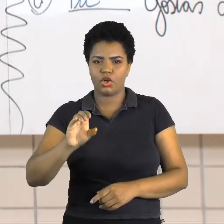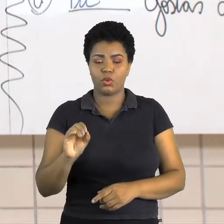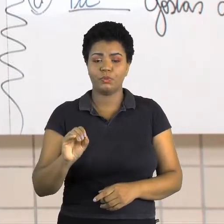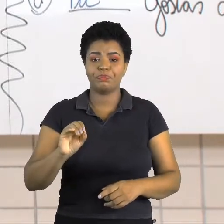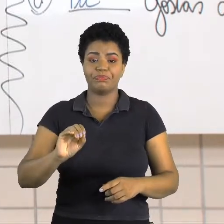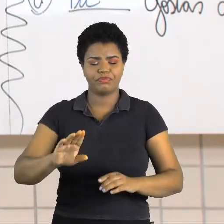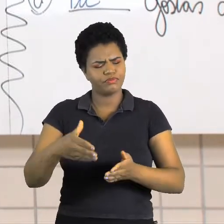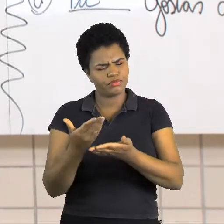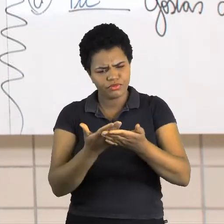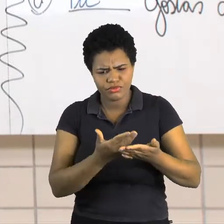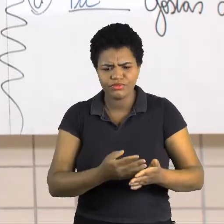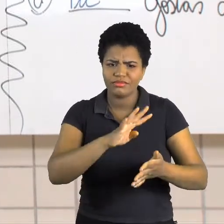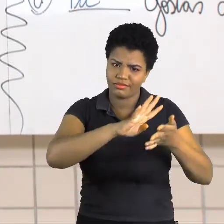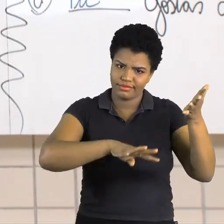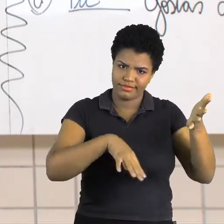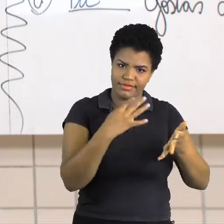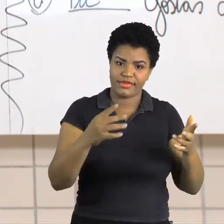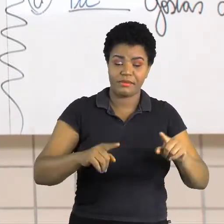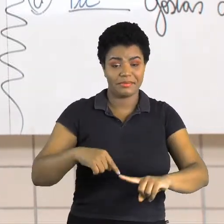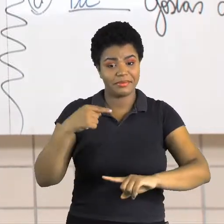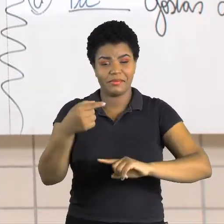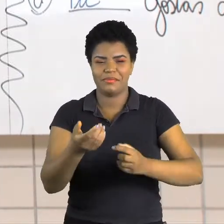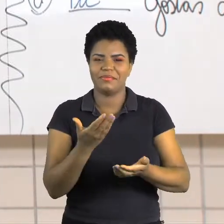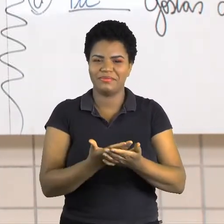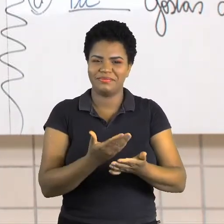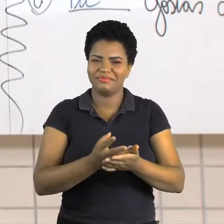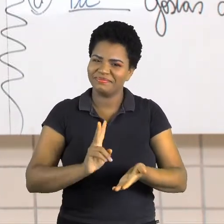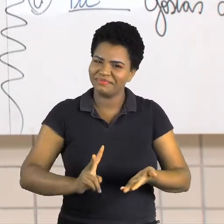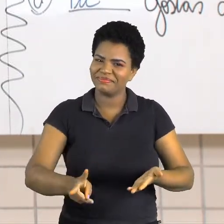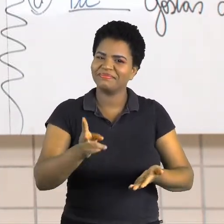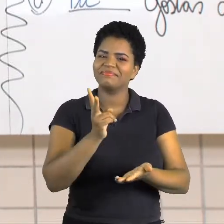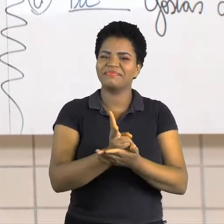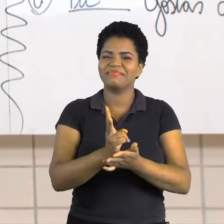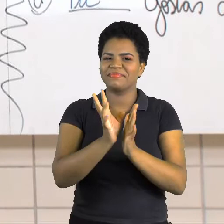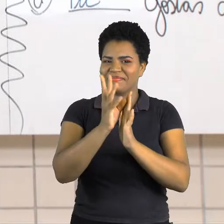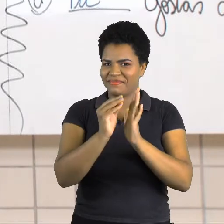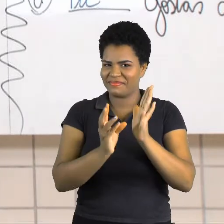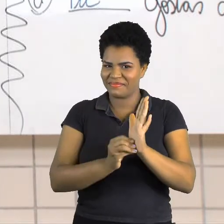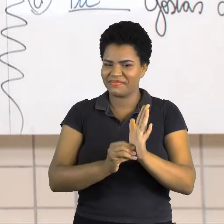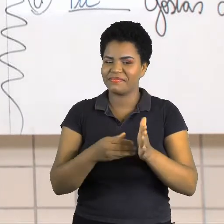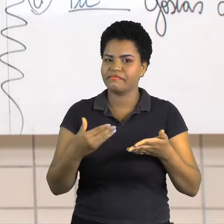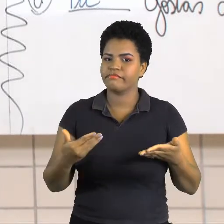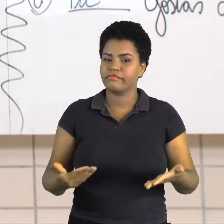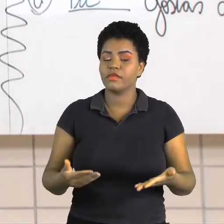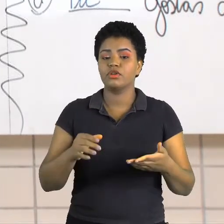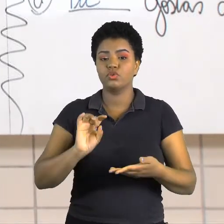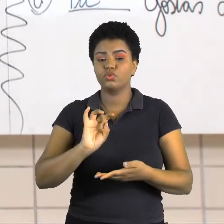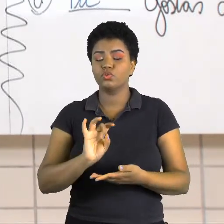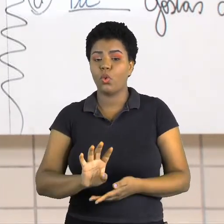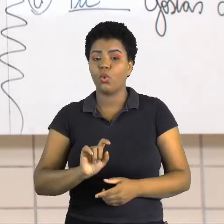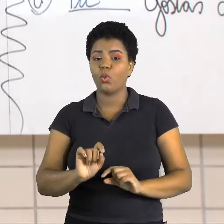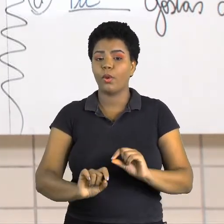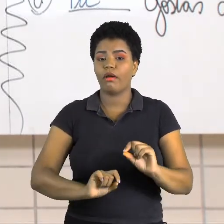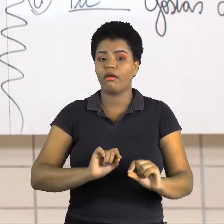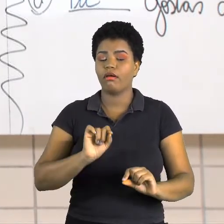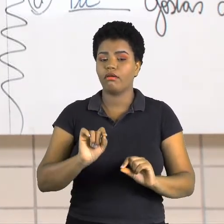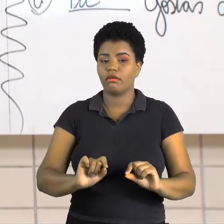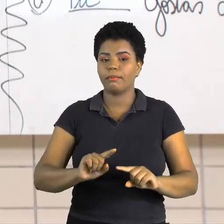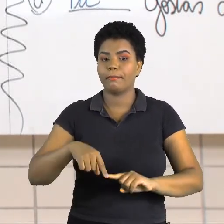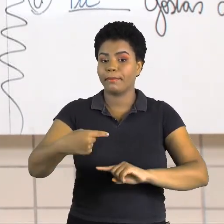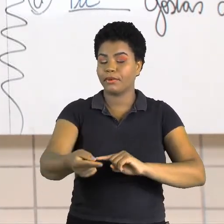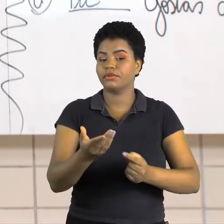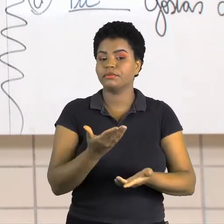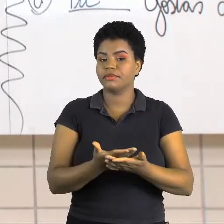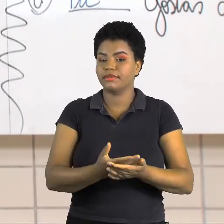próxima aula, daremos continuidade nesse mesmo conteúdo. Só que, na próxima aula,